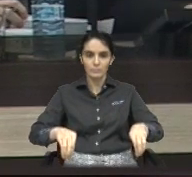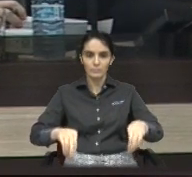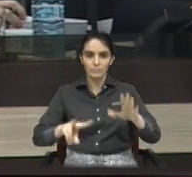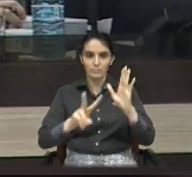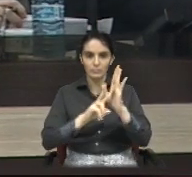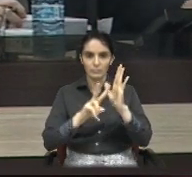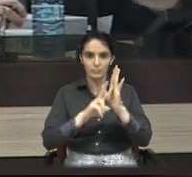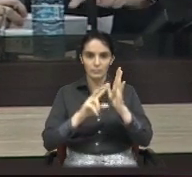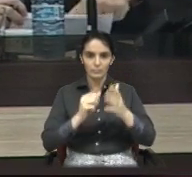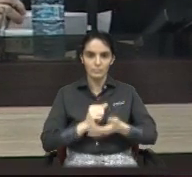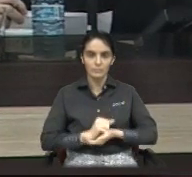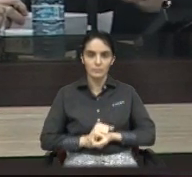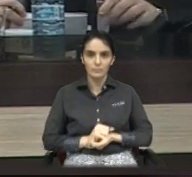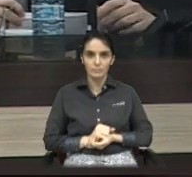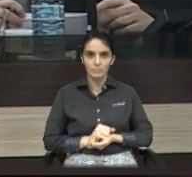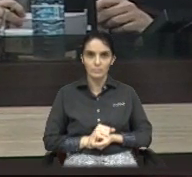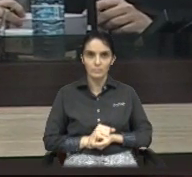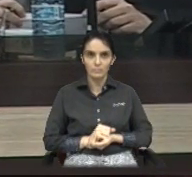da pauta.